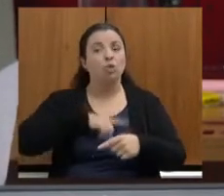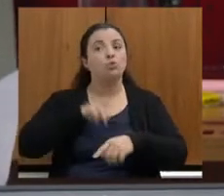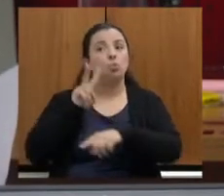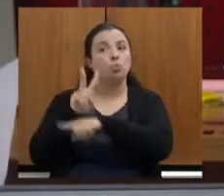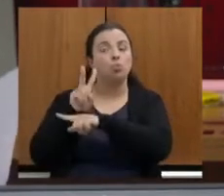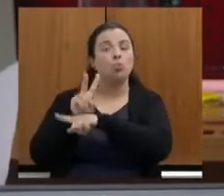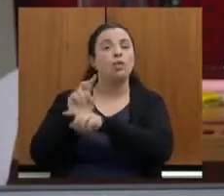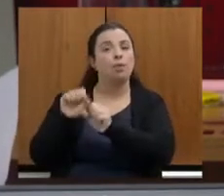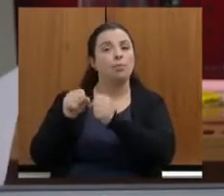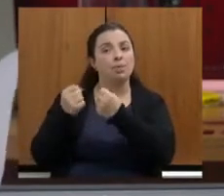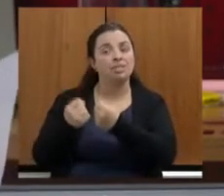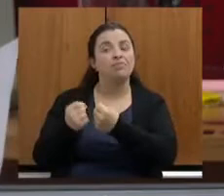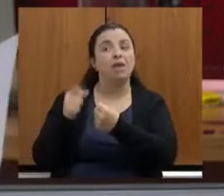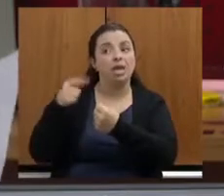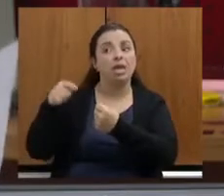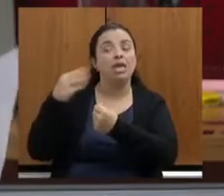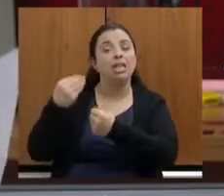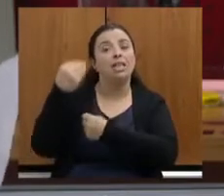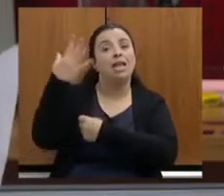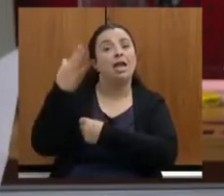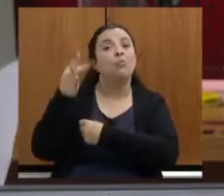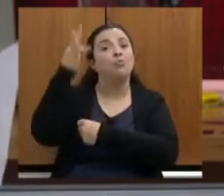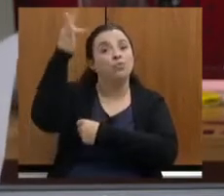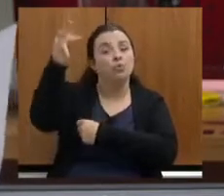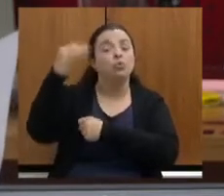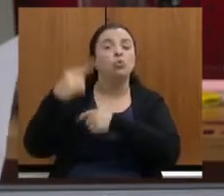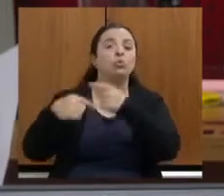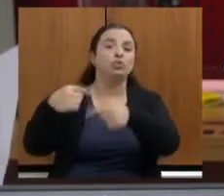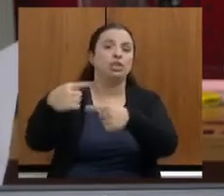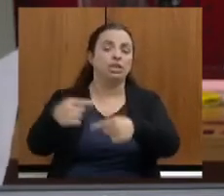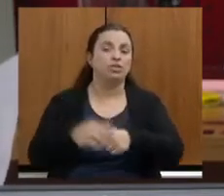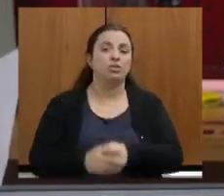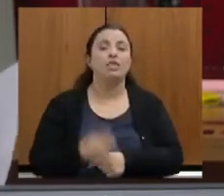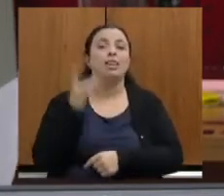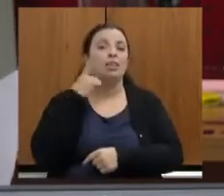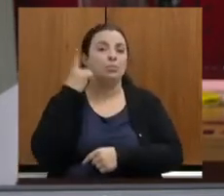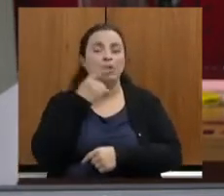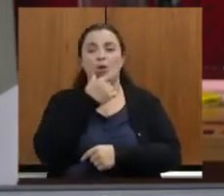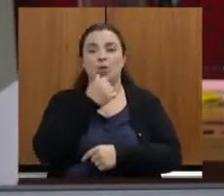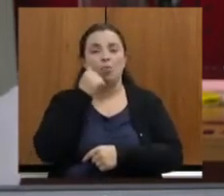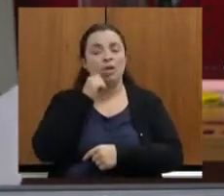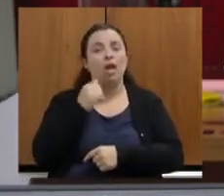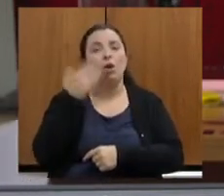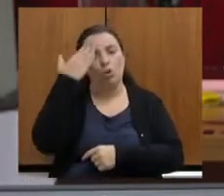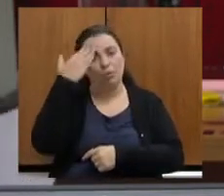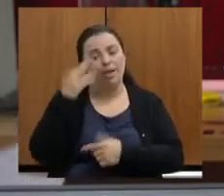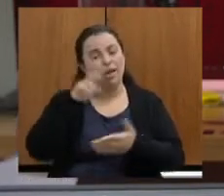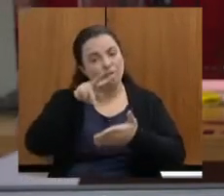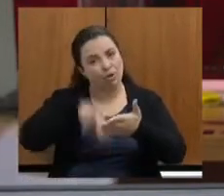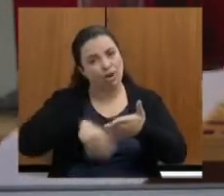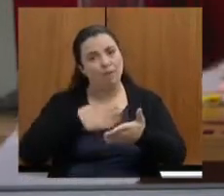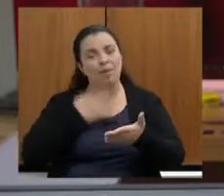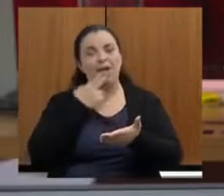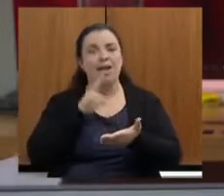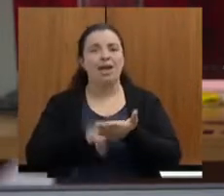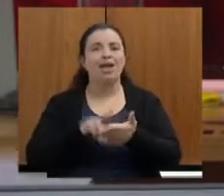nossas futuras gerações senhor Deputado senhora Deputado obrigada por me ouvir Lavínia